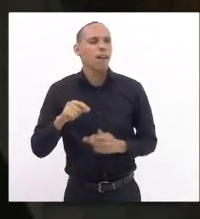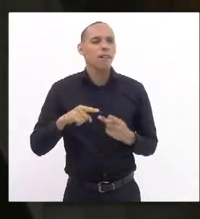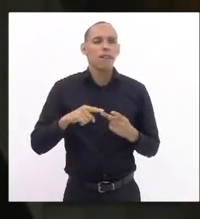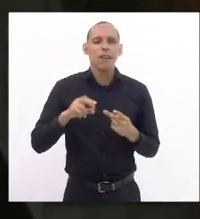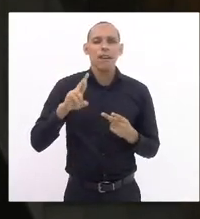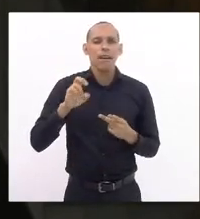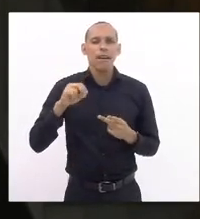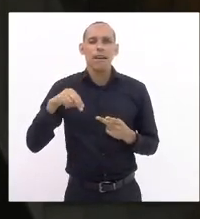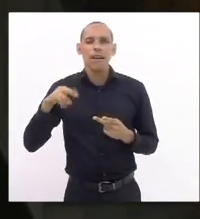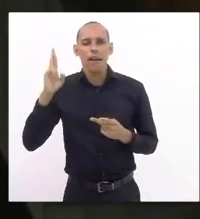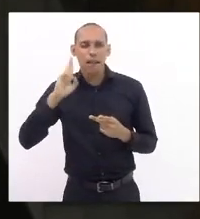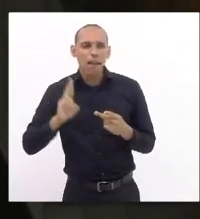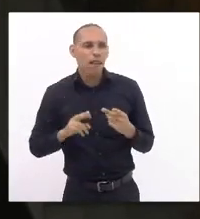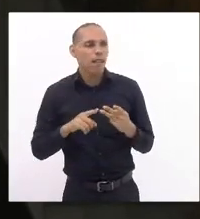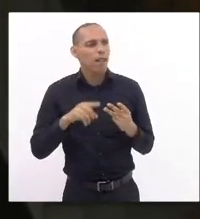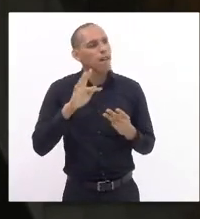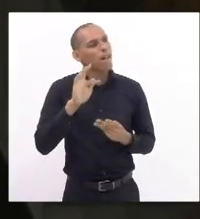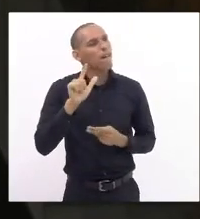na campanha